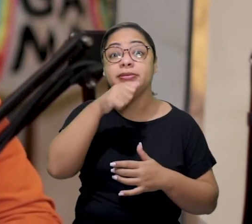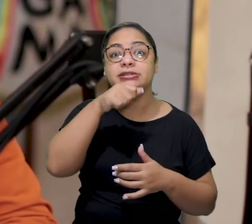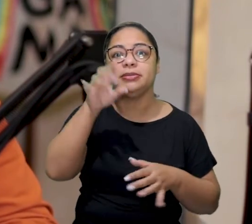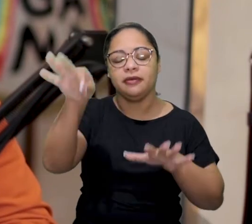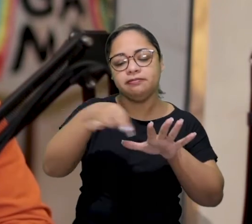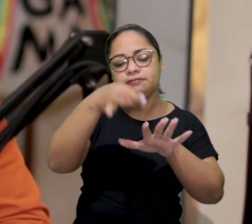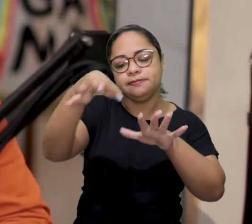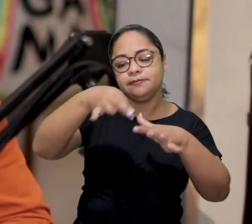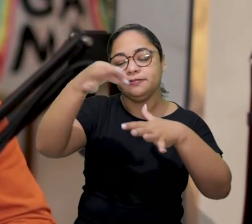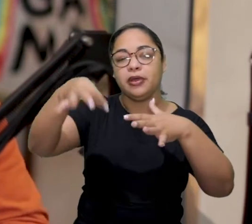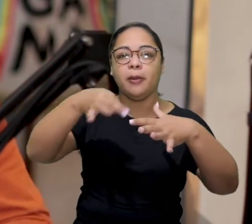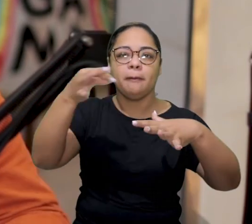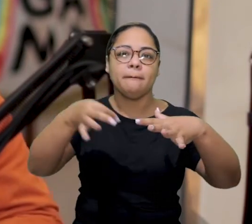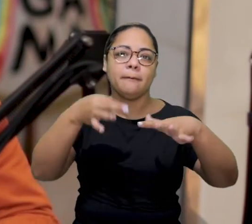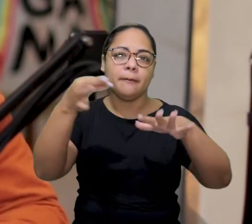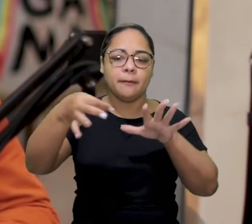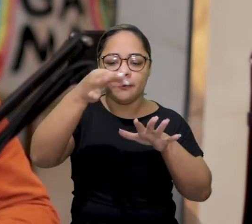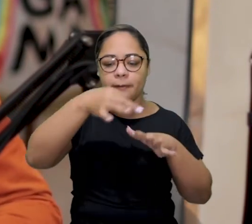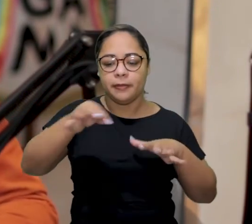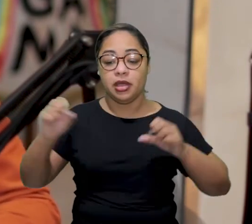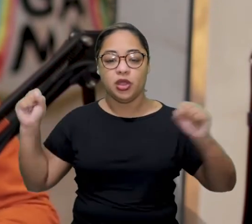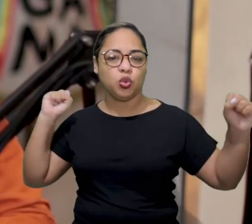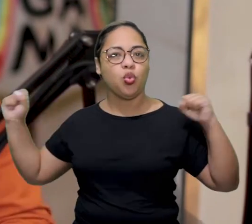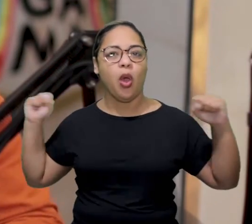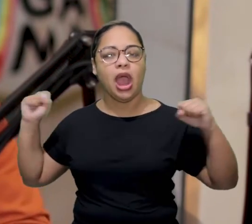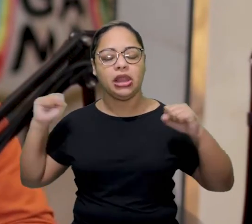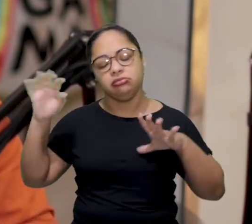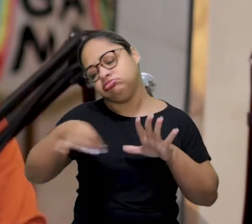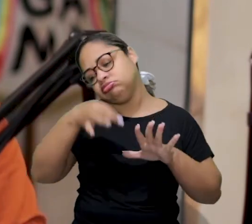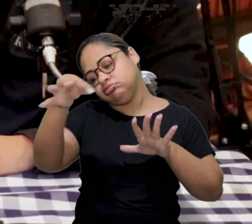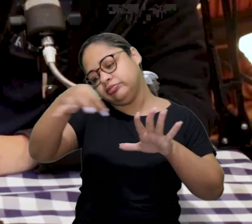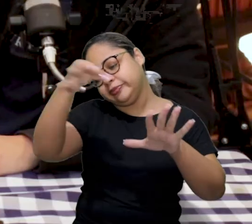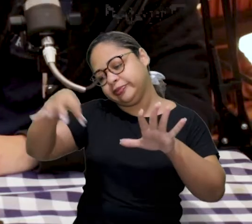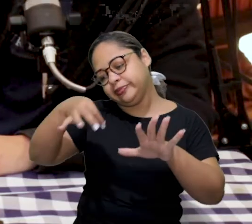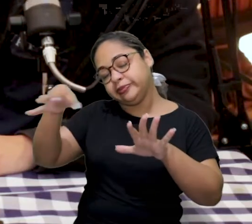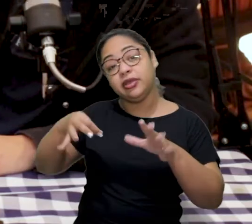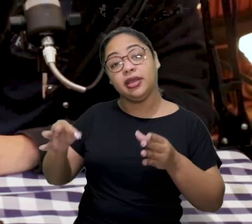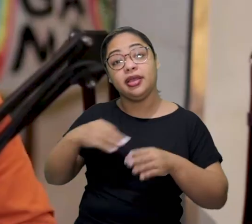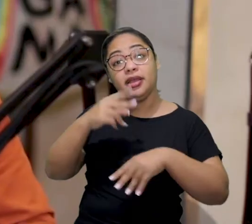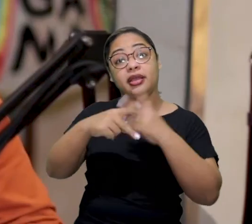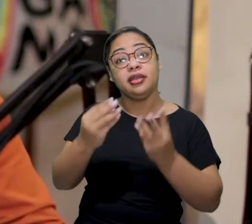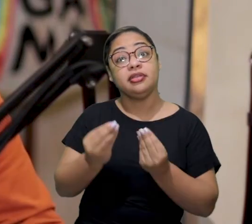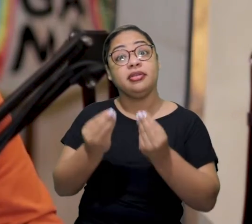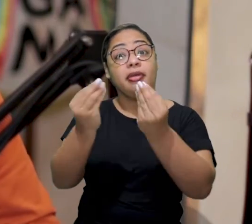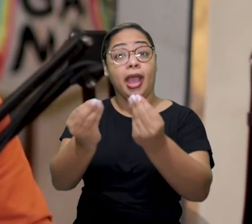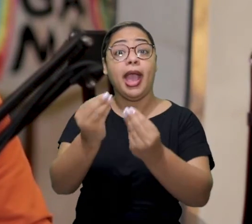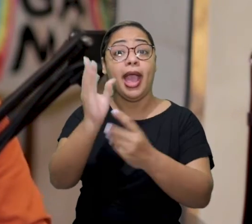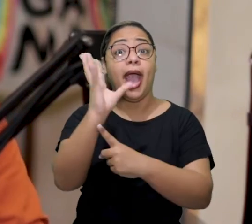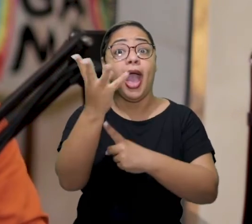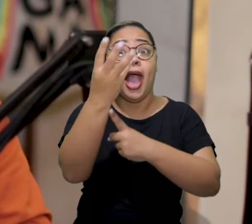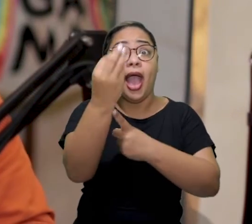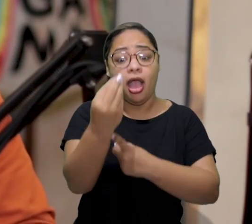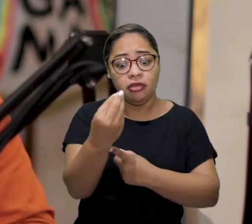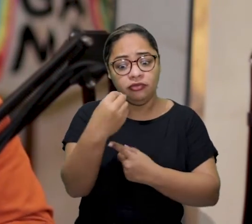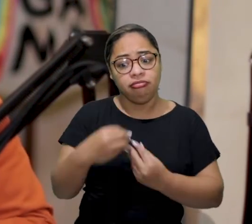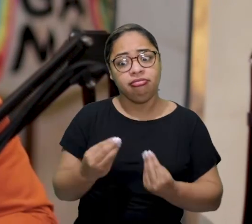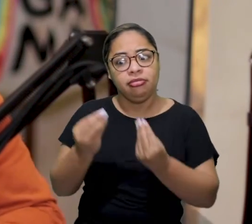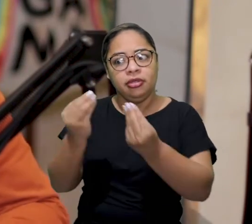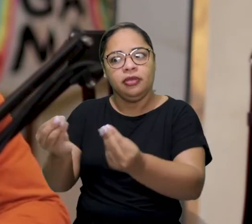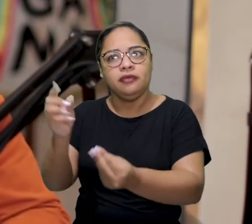de tentar ver na sua cara que quer na hora de receber essa toalha né a outra juntou né que tocou através da arte Ela chegou até você